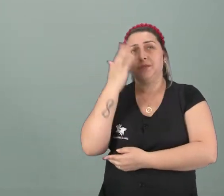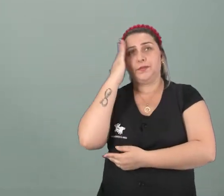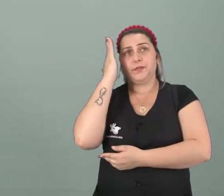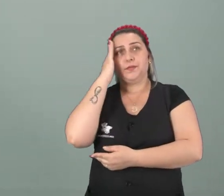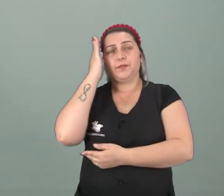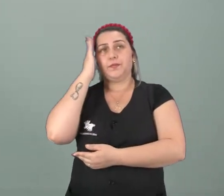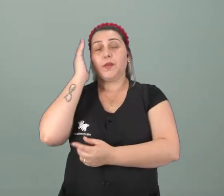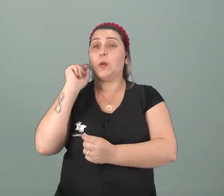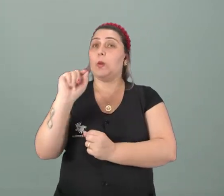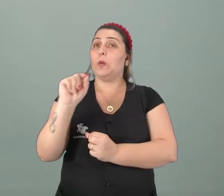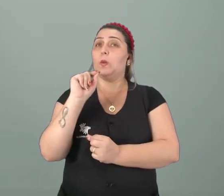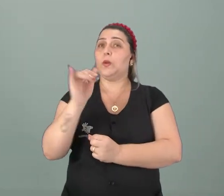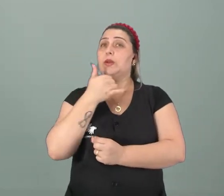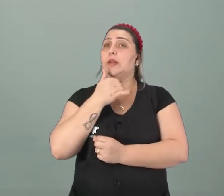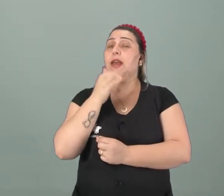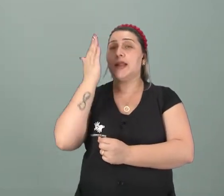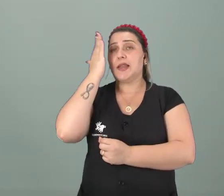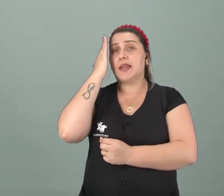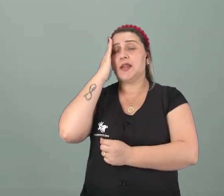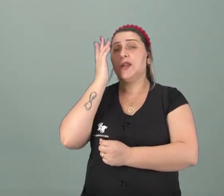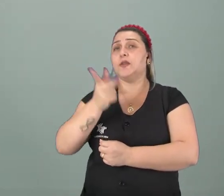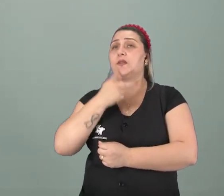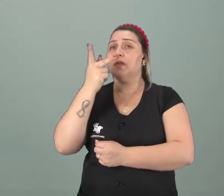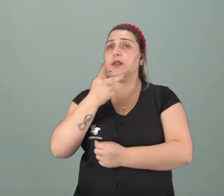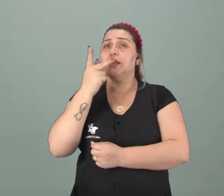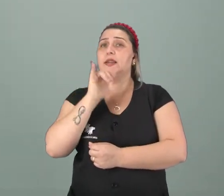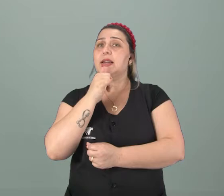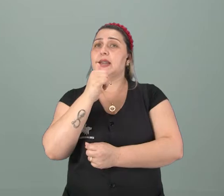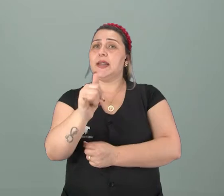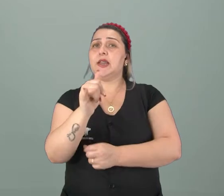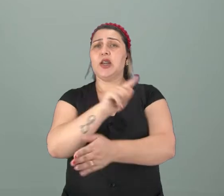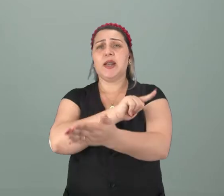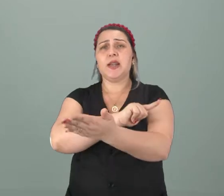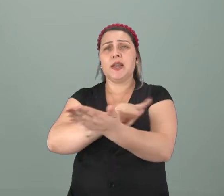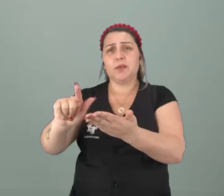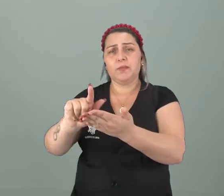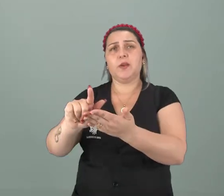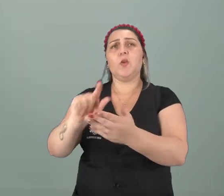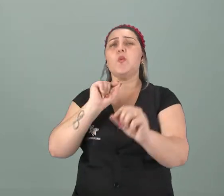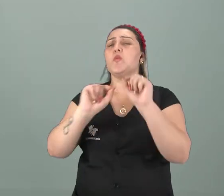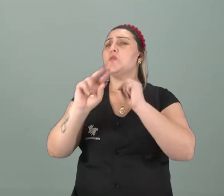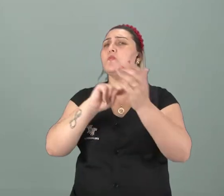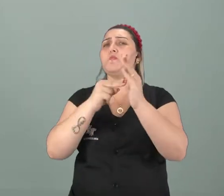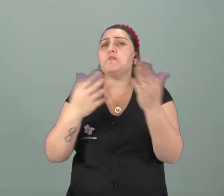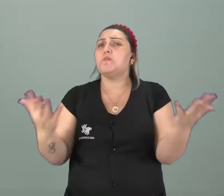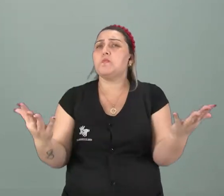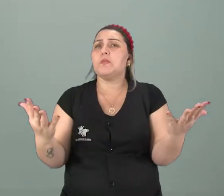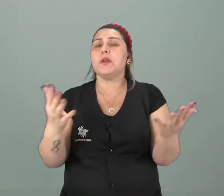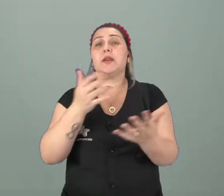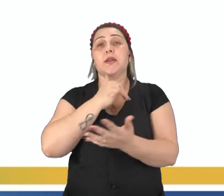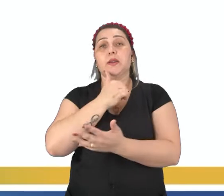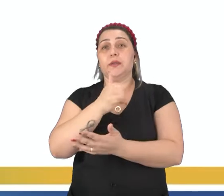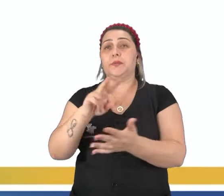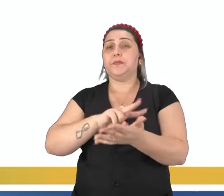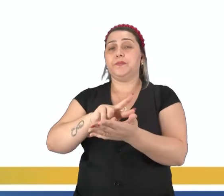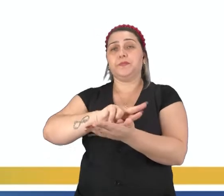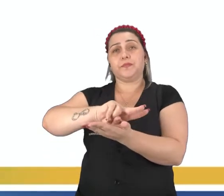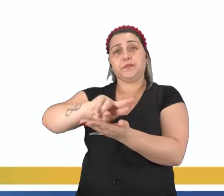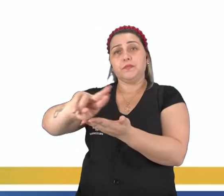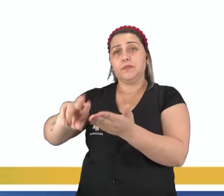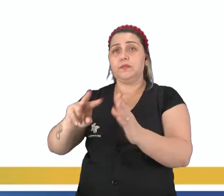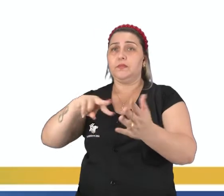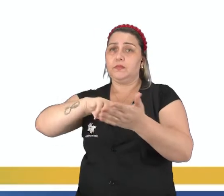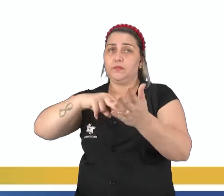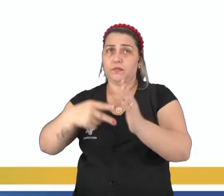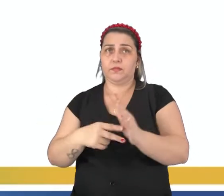né, o que é entendido quando a gente se fala de energia limpa, né? O que é energia limpa? A energia limpa ela tem vários